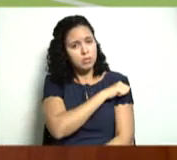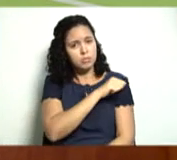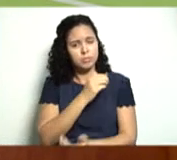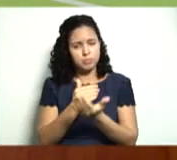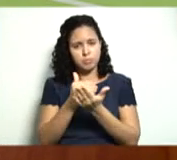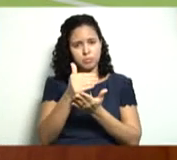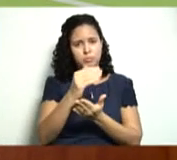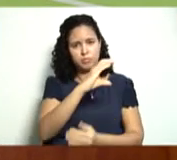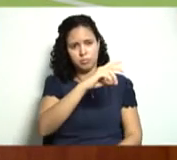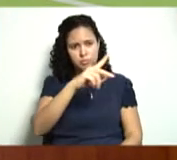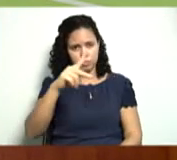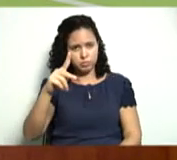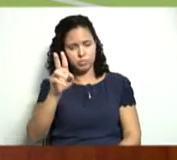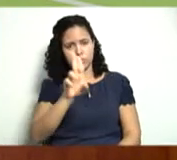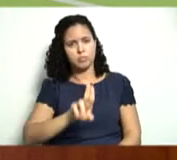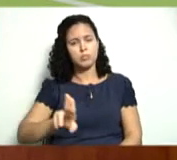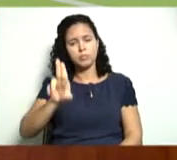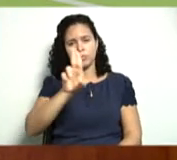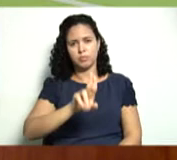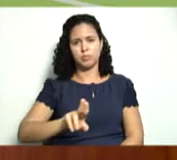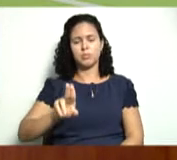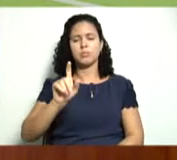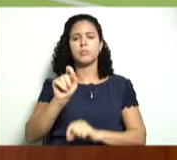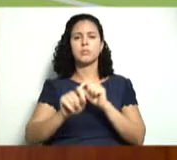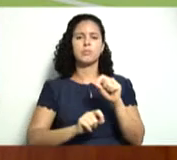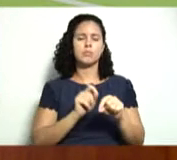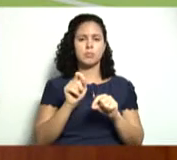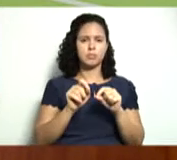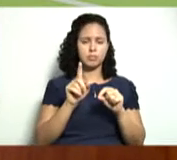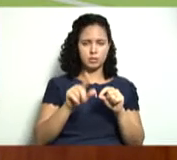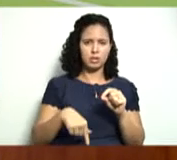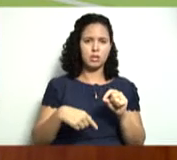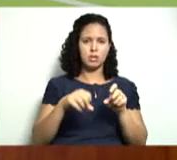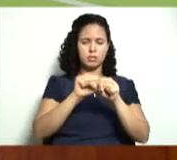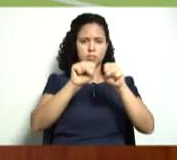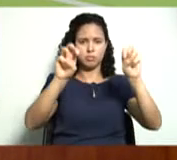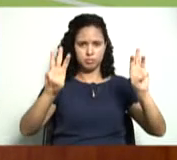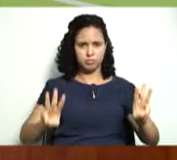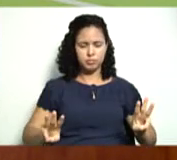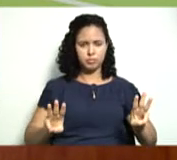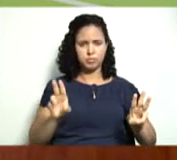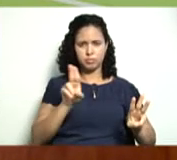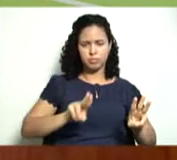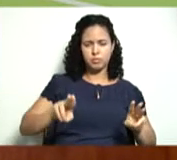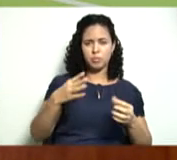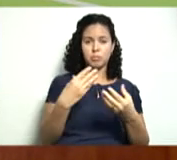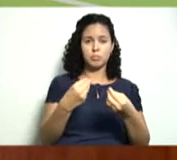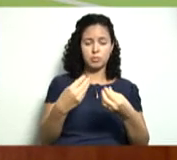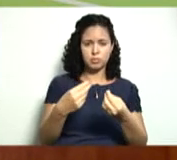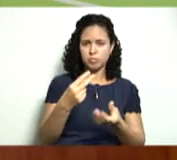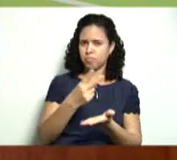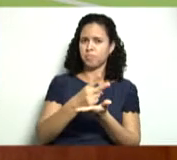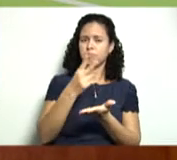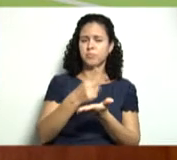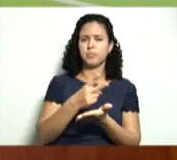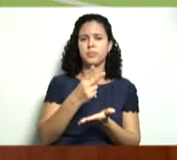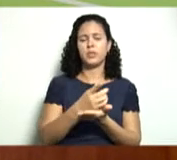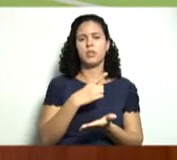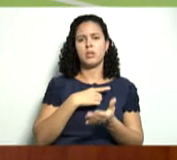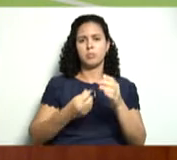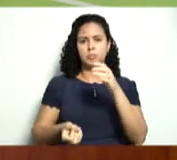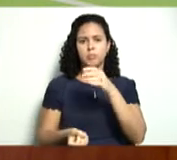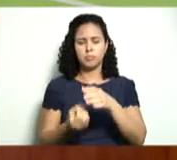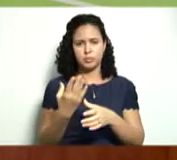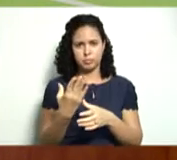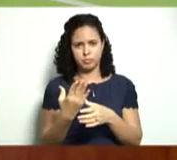utilizar a já devem fazer utilização deste software seja utilizar muito também daqui pra frente é porque tem muita produção aí